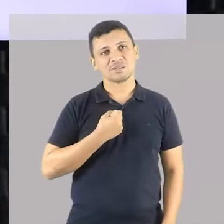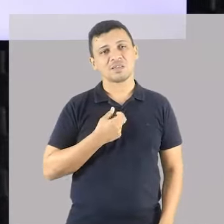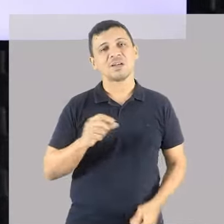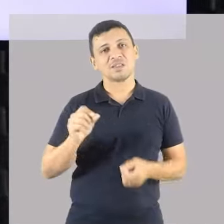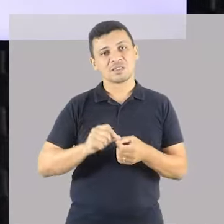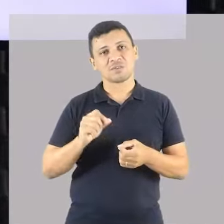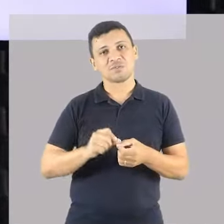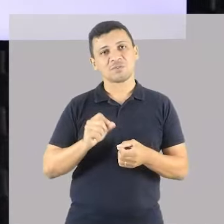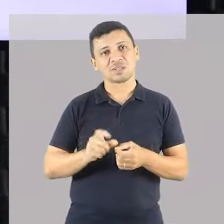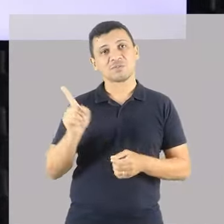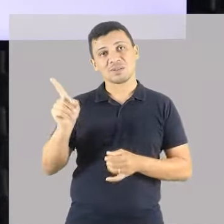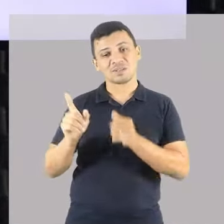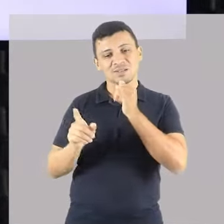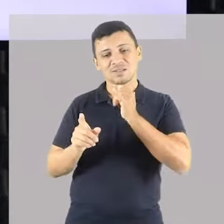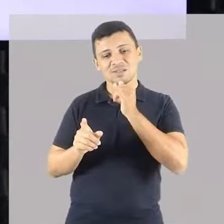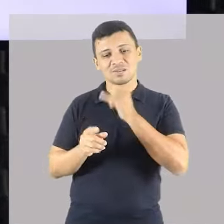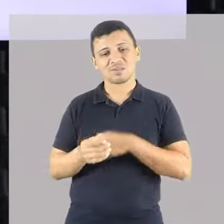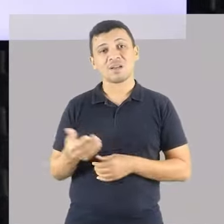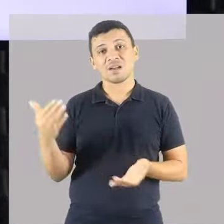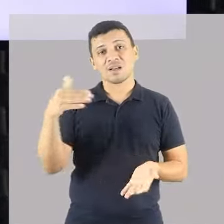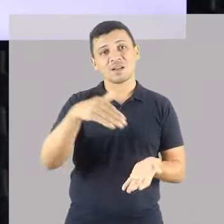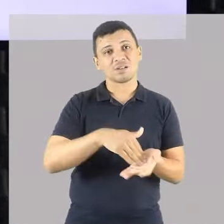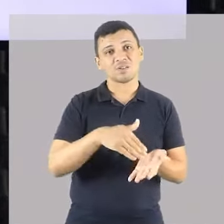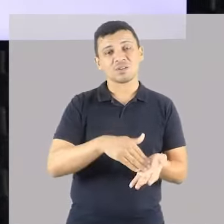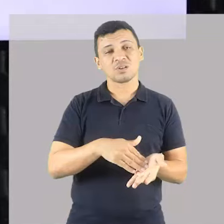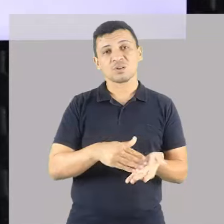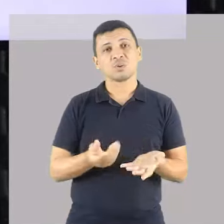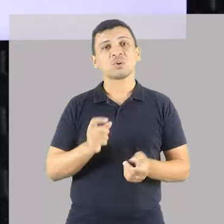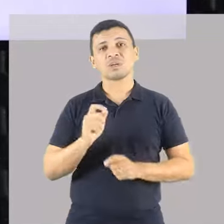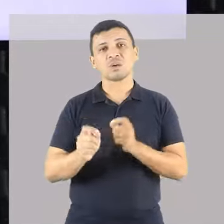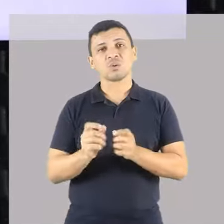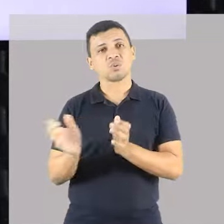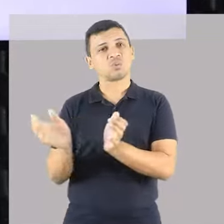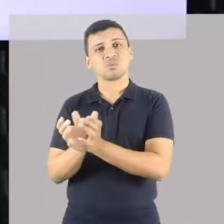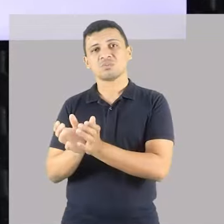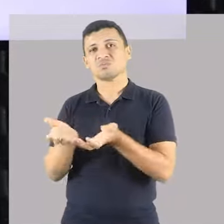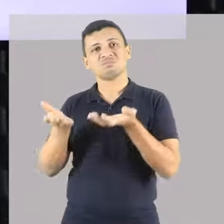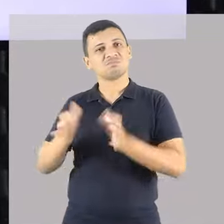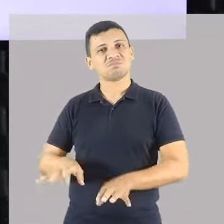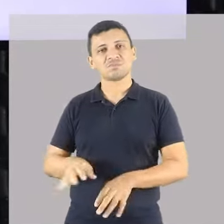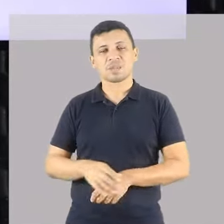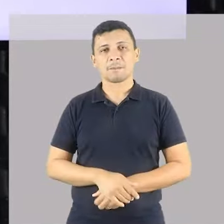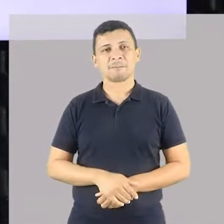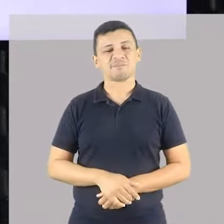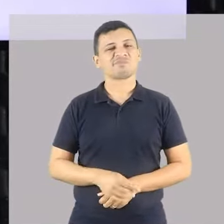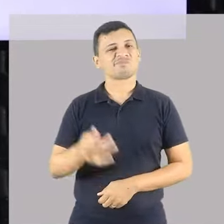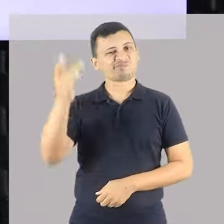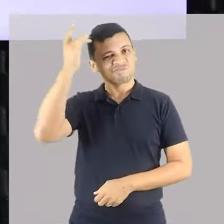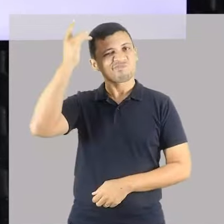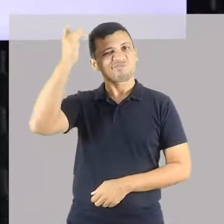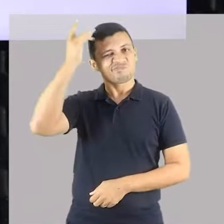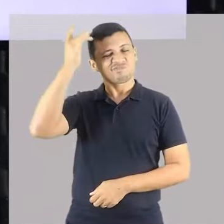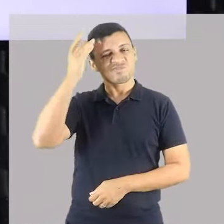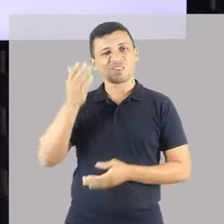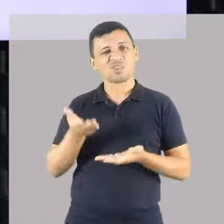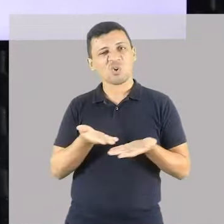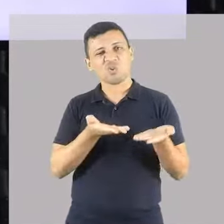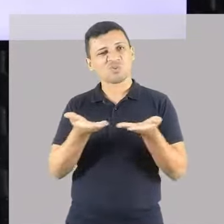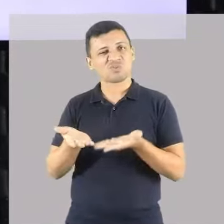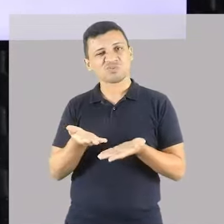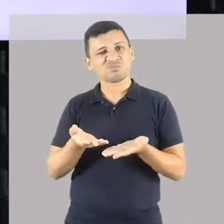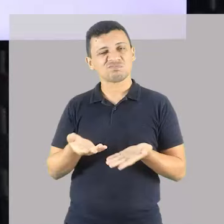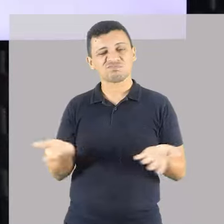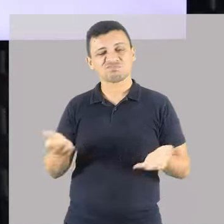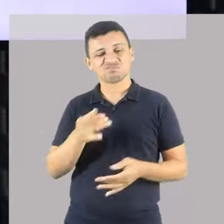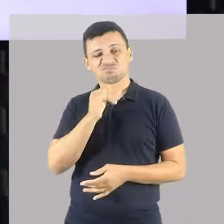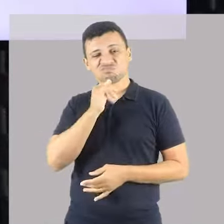sendo feito aqui para as últimas retomando aqui as que abominam rotina é pura caretice convite ao tédio mortal